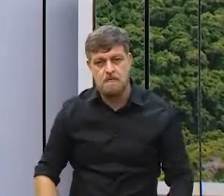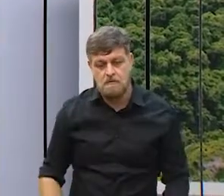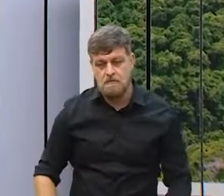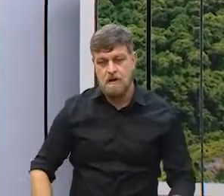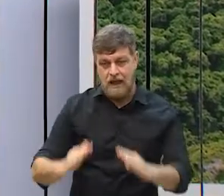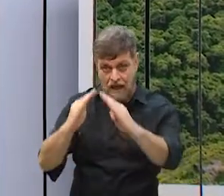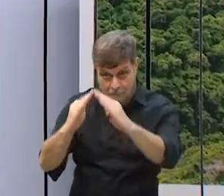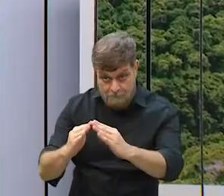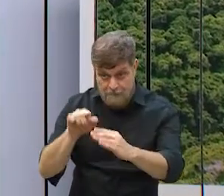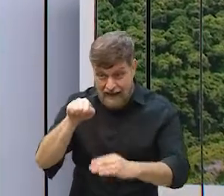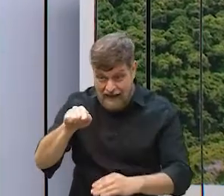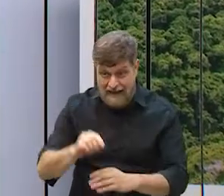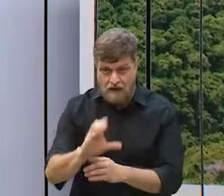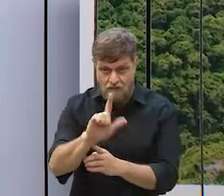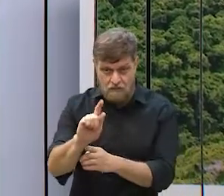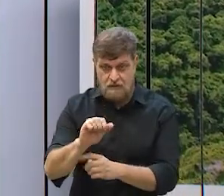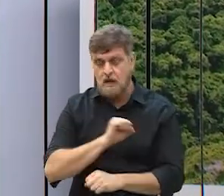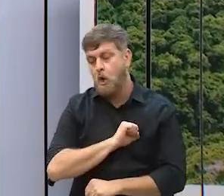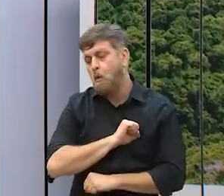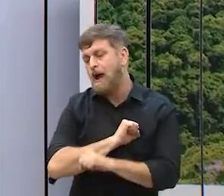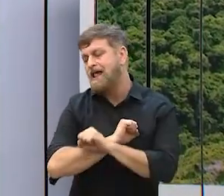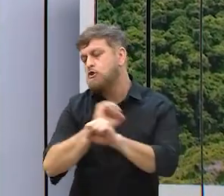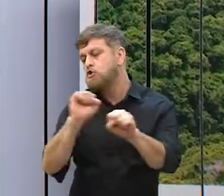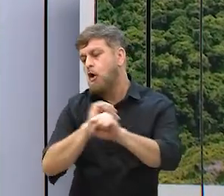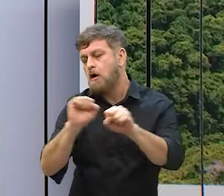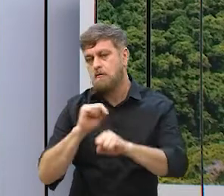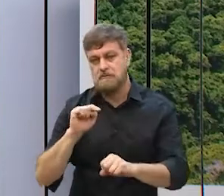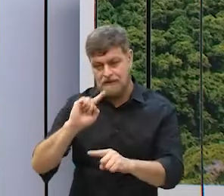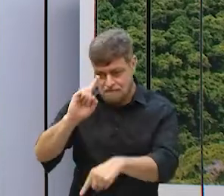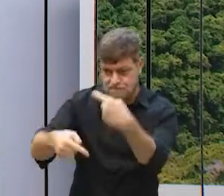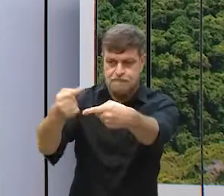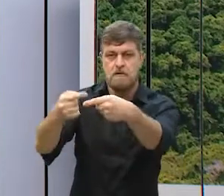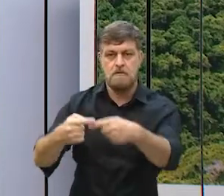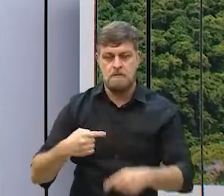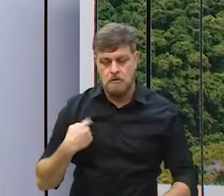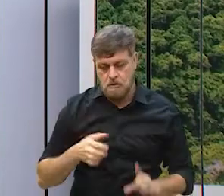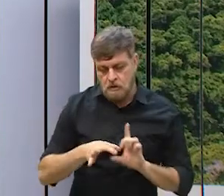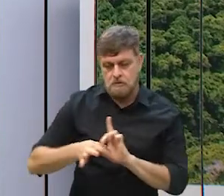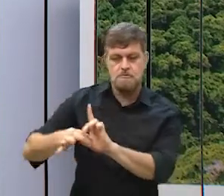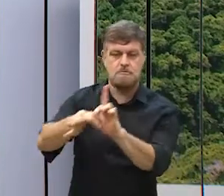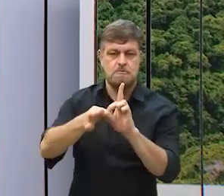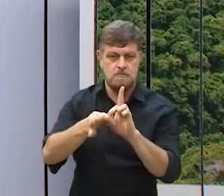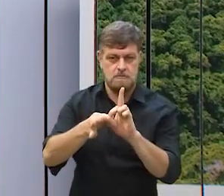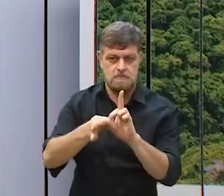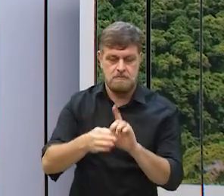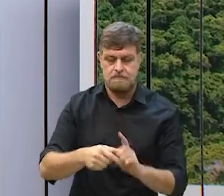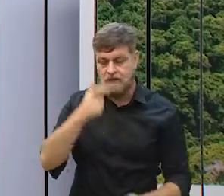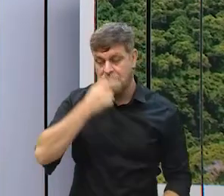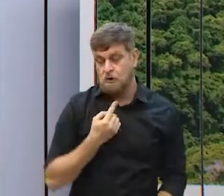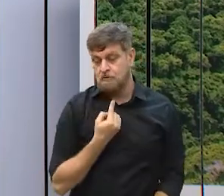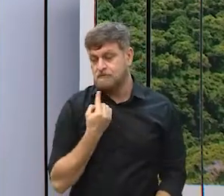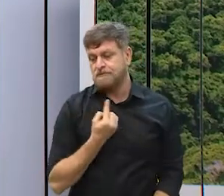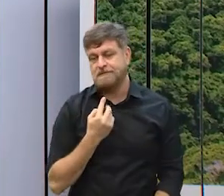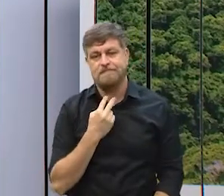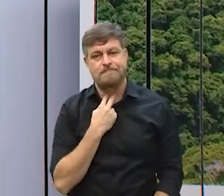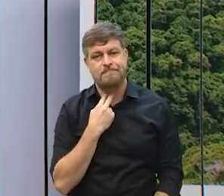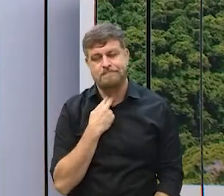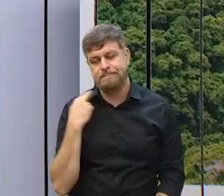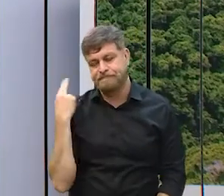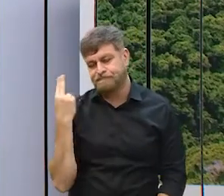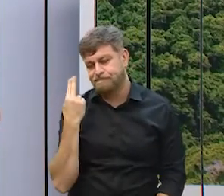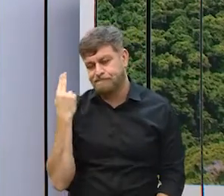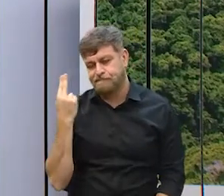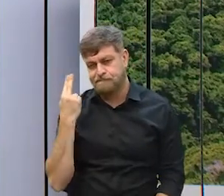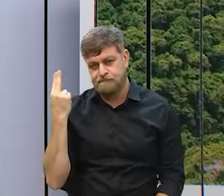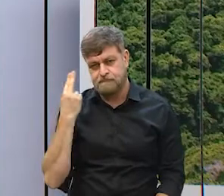morar no Campo Grande. E nós vamos transformar o Campo Grande, juntos. Porque sozinho, ninguém faz nada sozinho. É importante